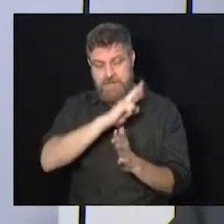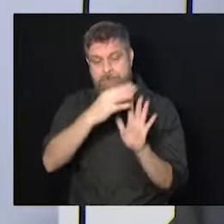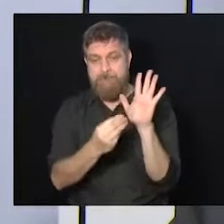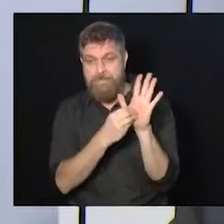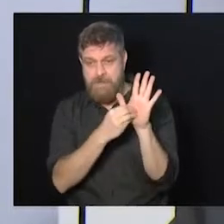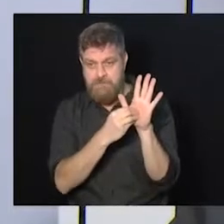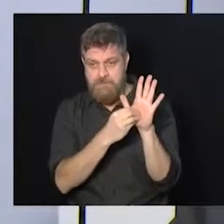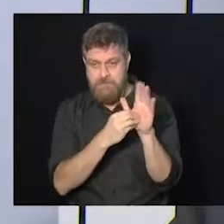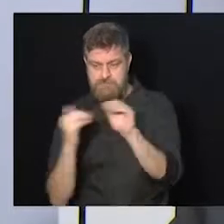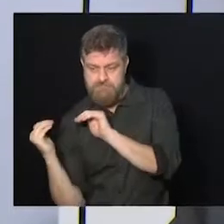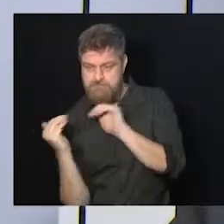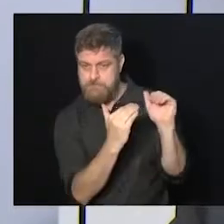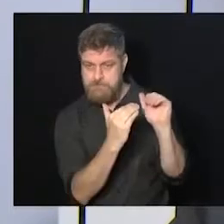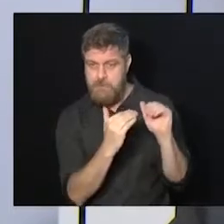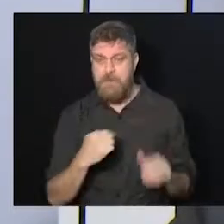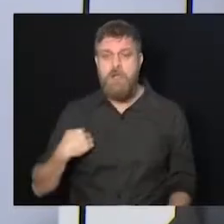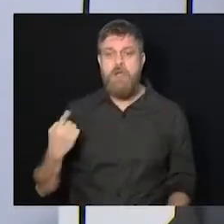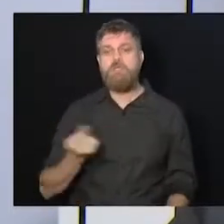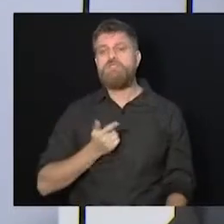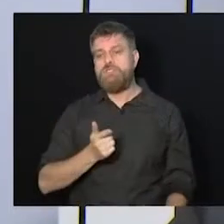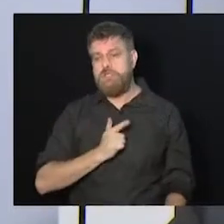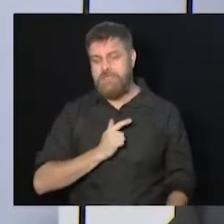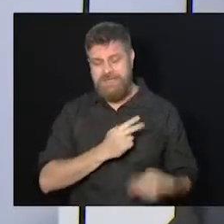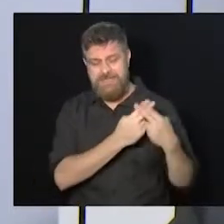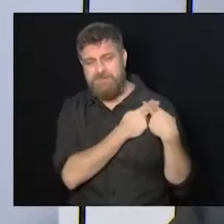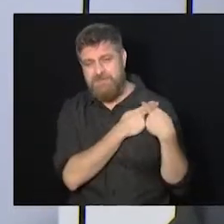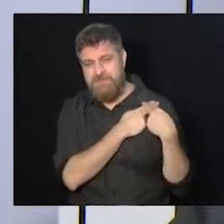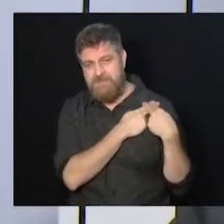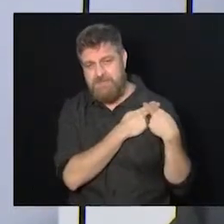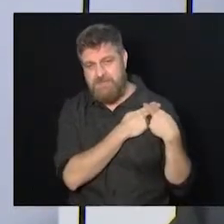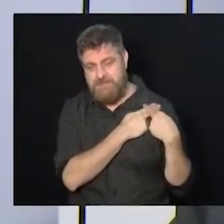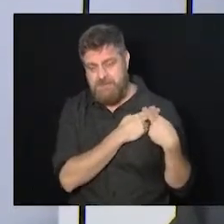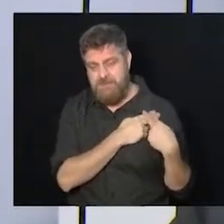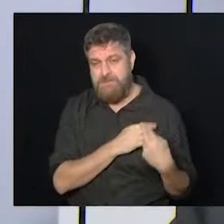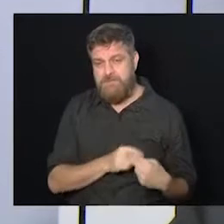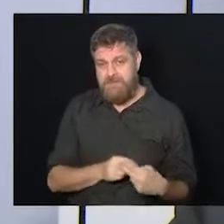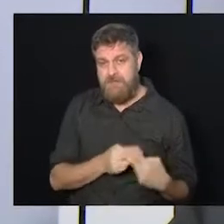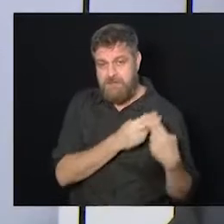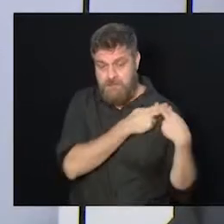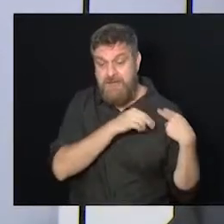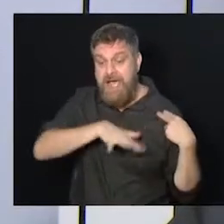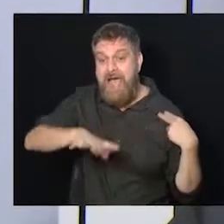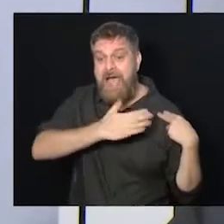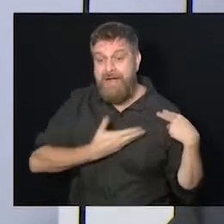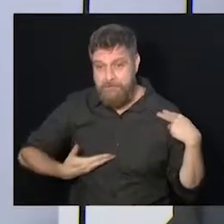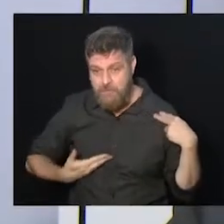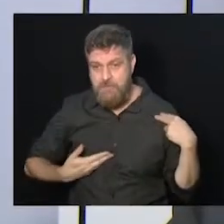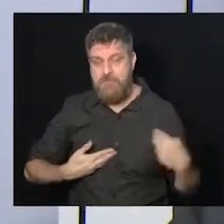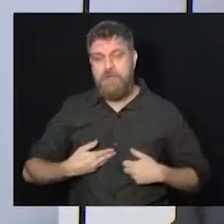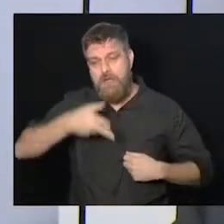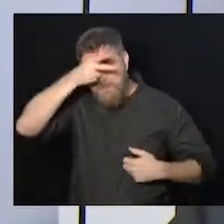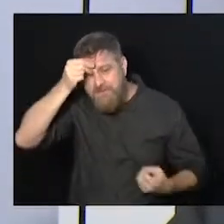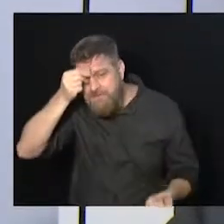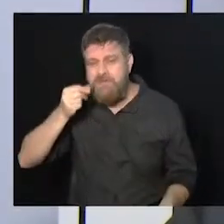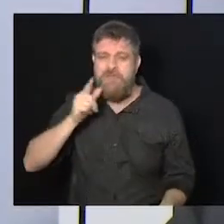ambiente, né, nós temos aí a incumbência que é dada especificamente ao poder público de proteger, né, o nosso